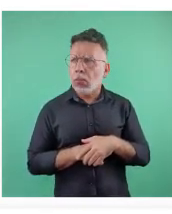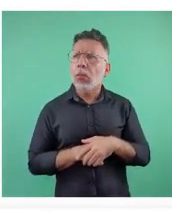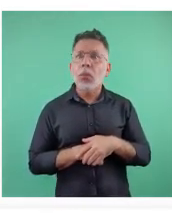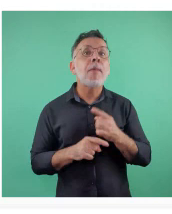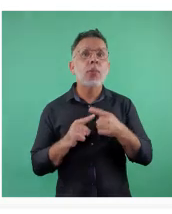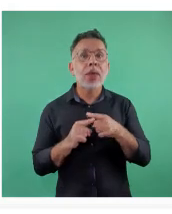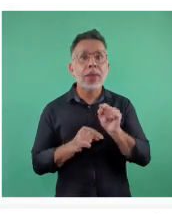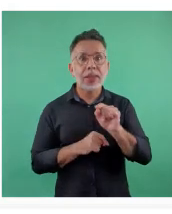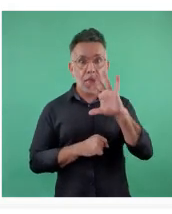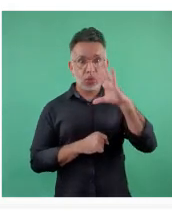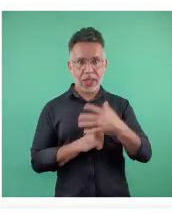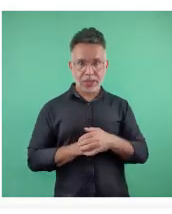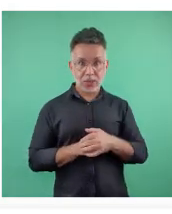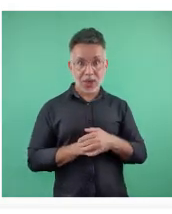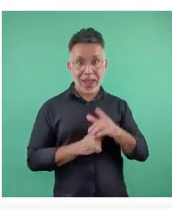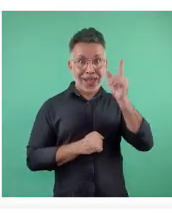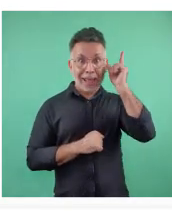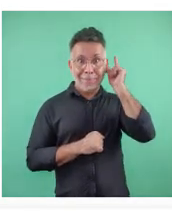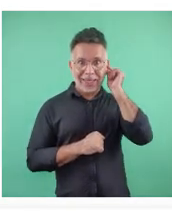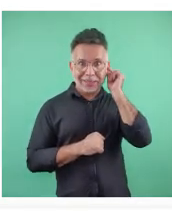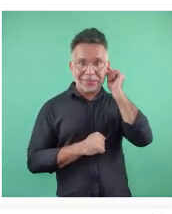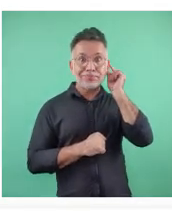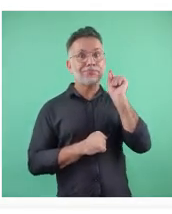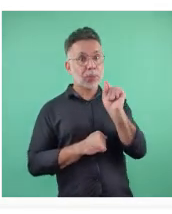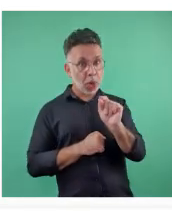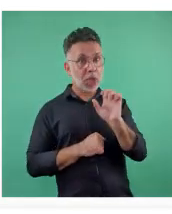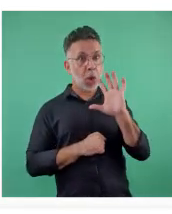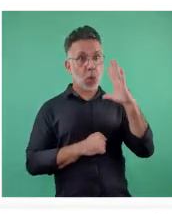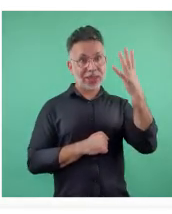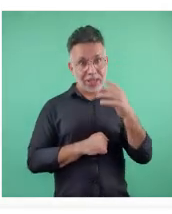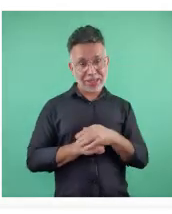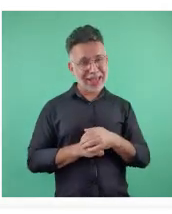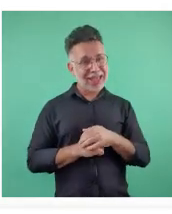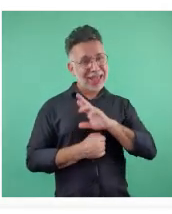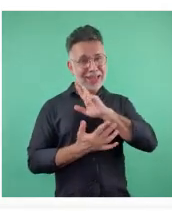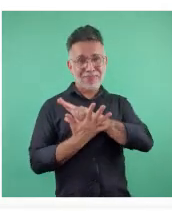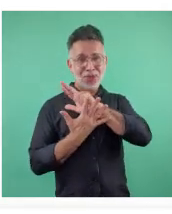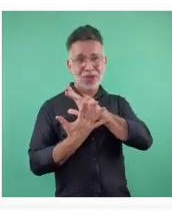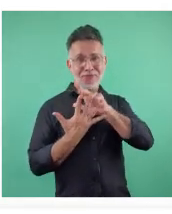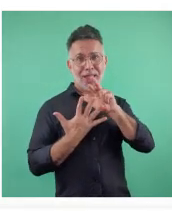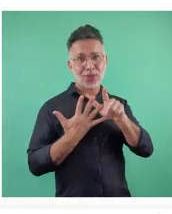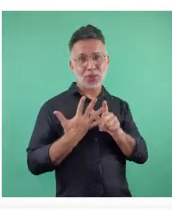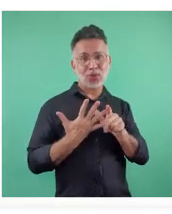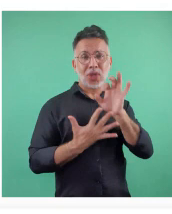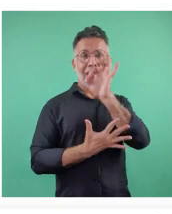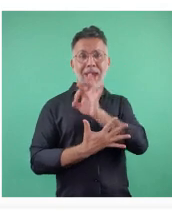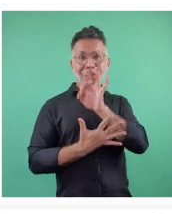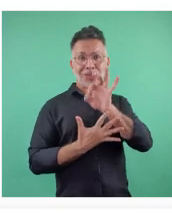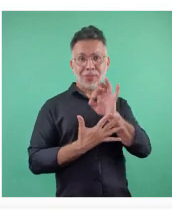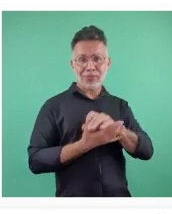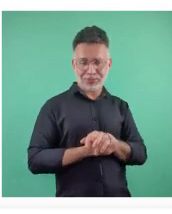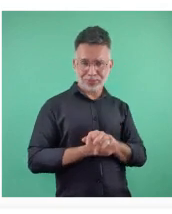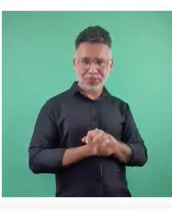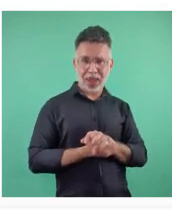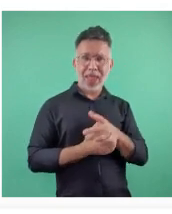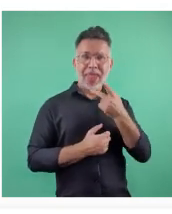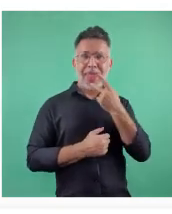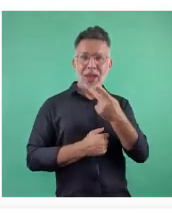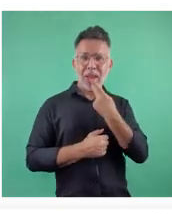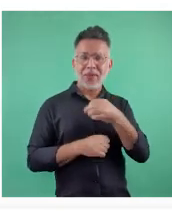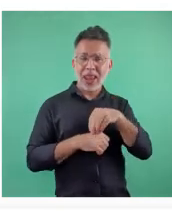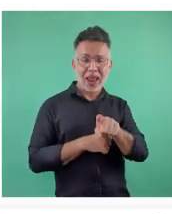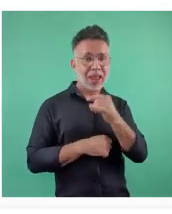finge que entendeu, mas não entendeu. Mas por que será que isso acontece? Essa perda auditiva, ela